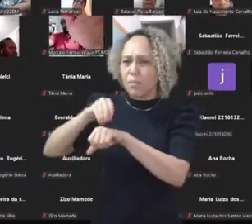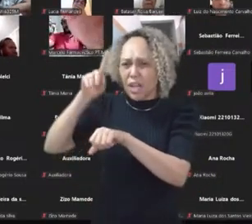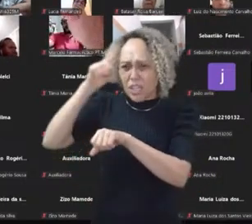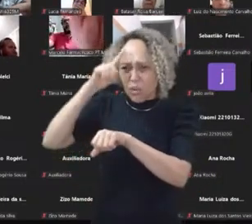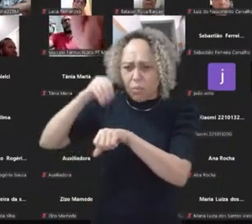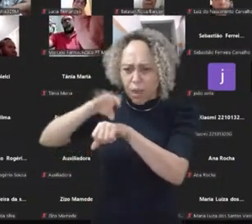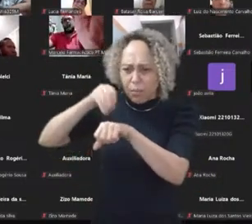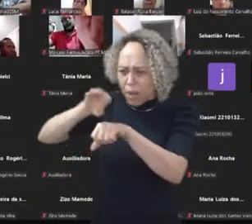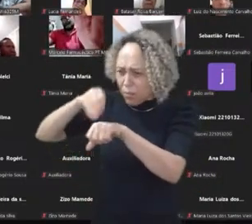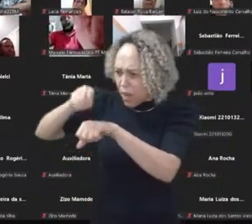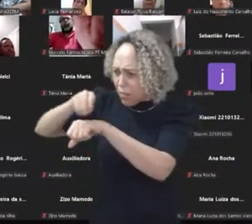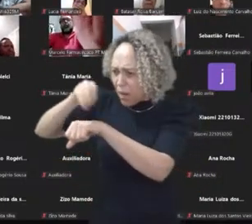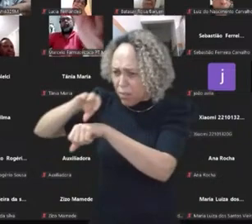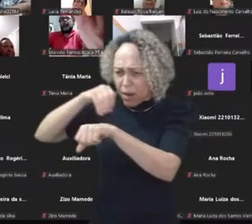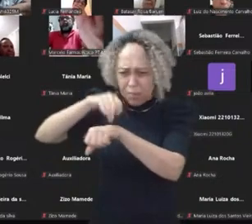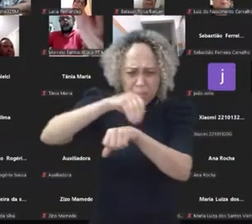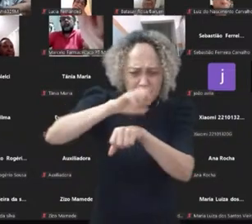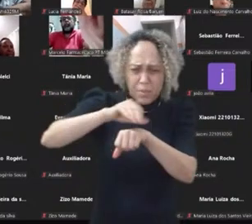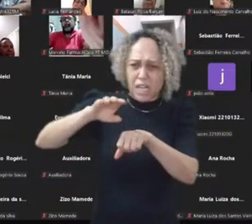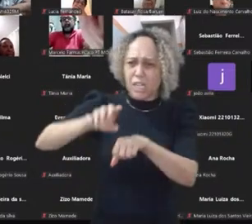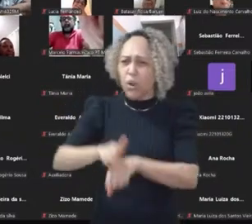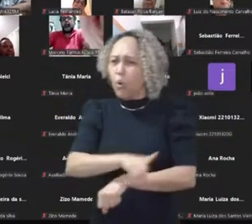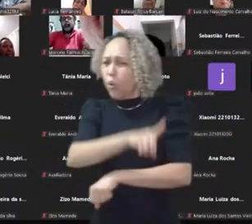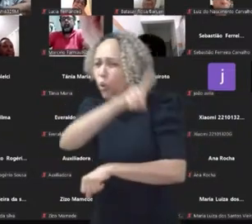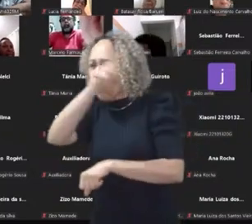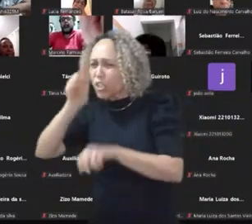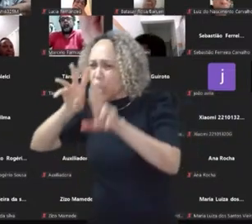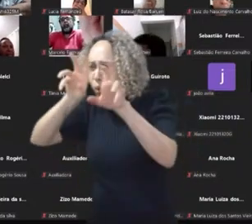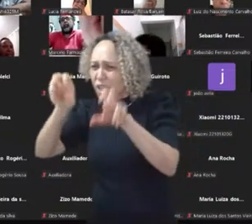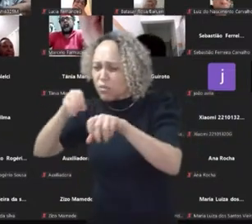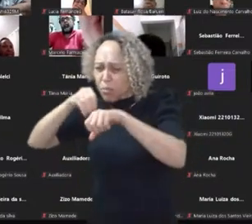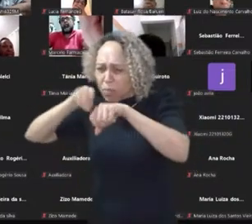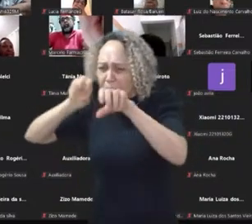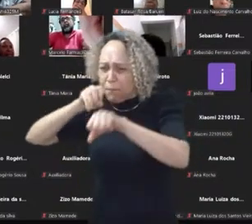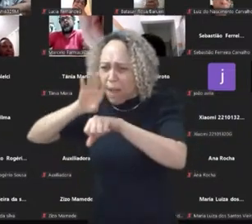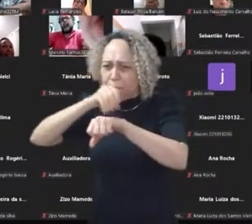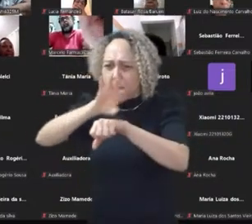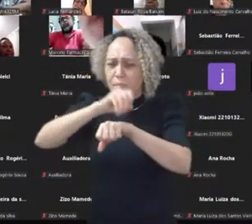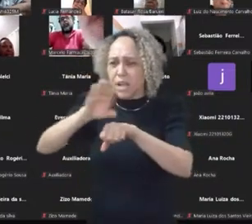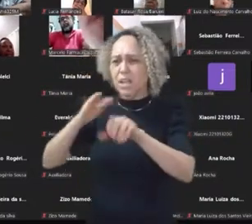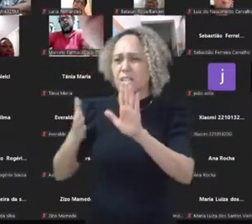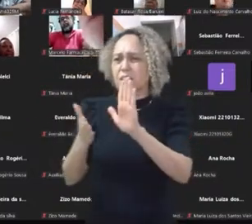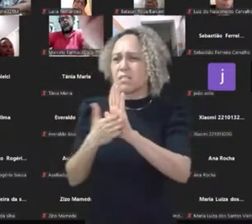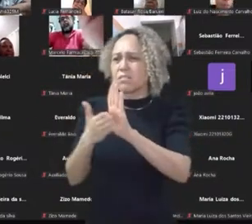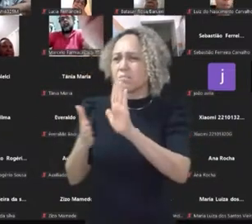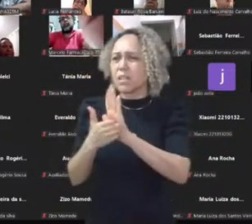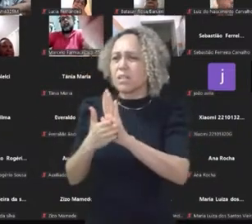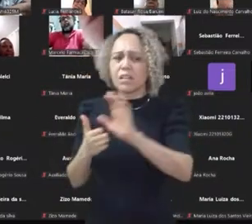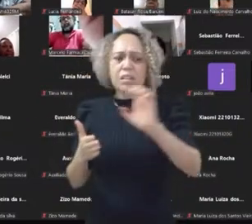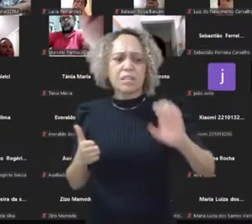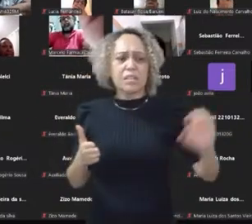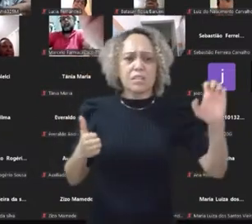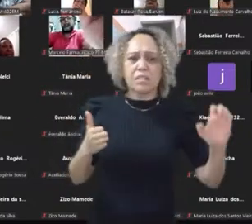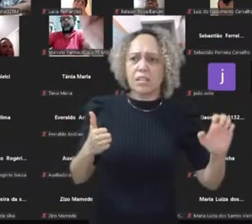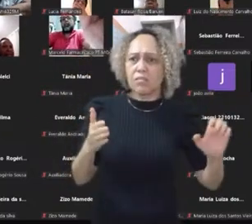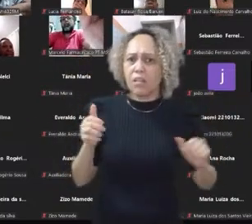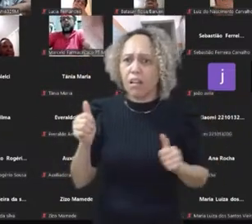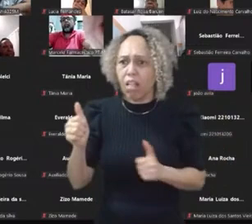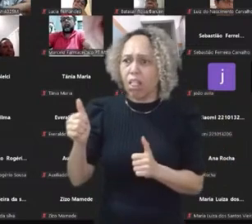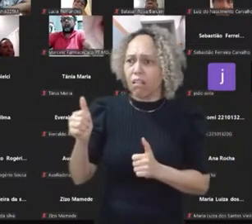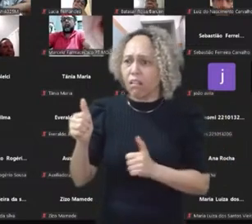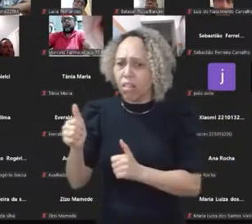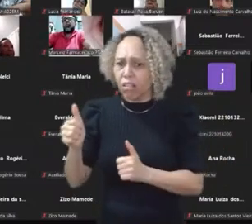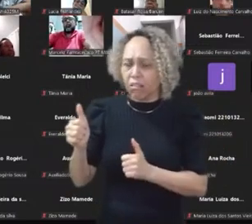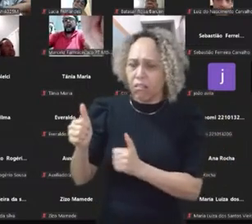debate público de todo mundo naquele dia e ali o que acontecia eles ficavam pautando e a esquerda ficava correndo atrás de desmentir Tin As fake News